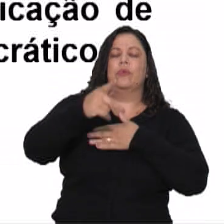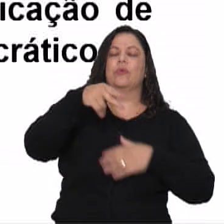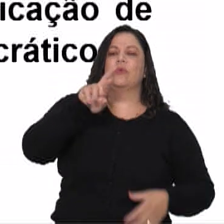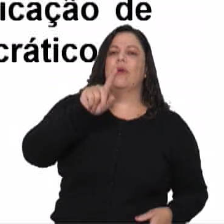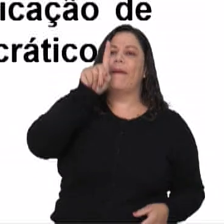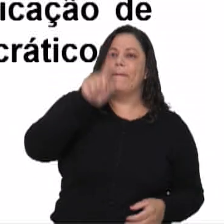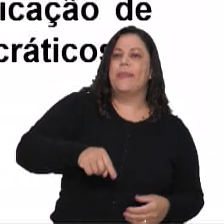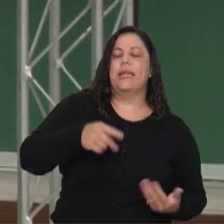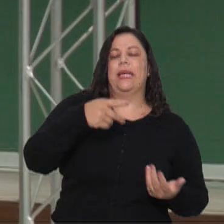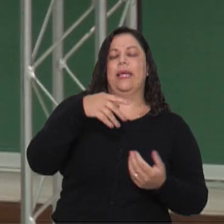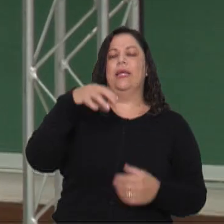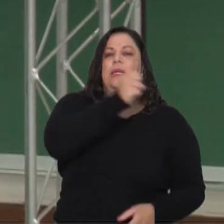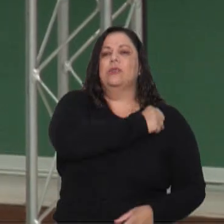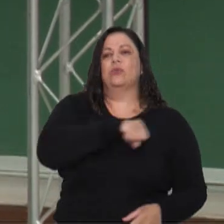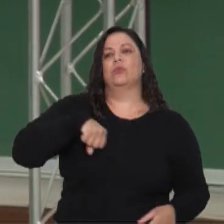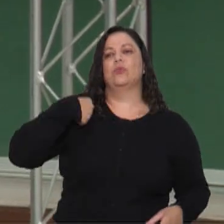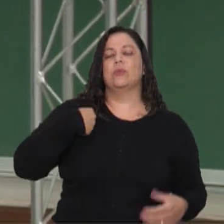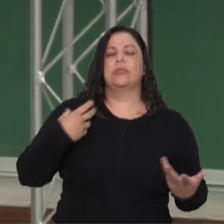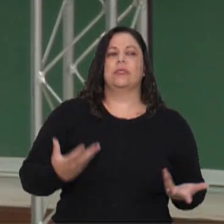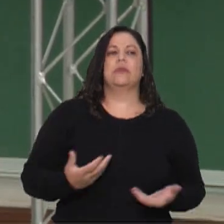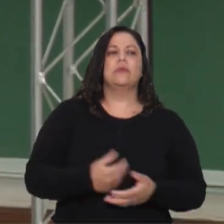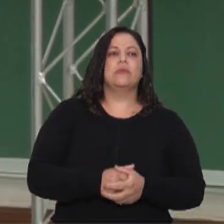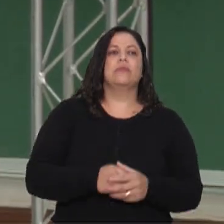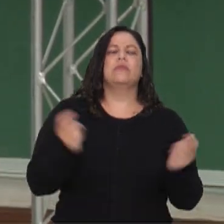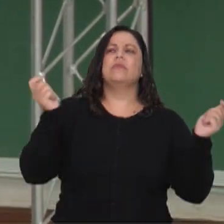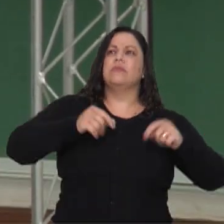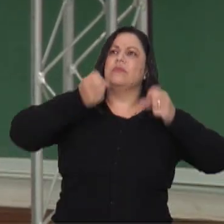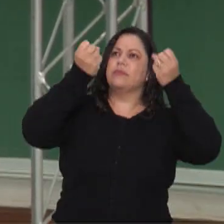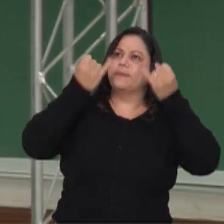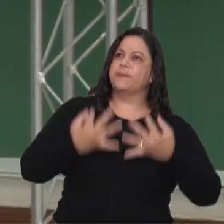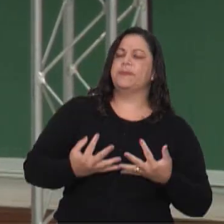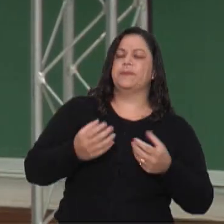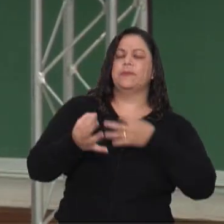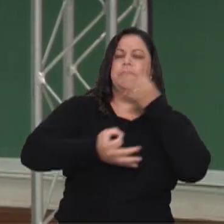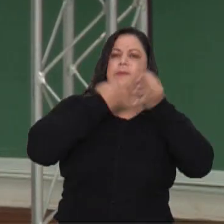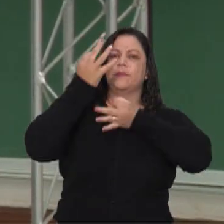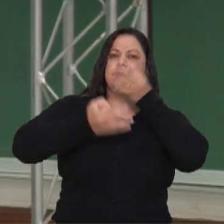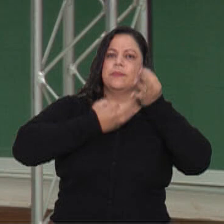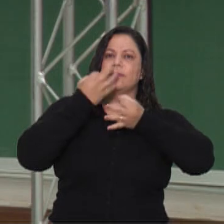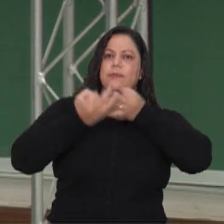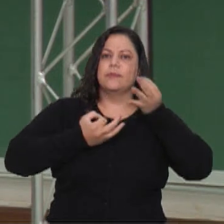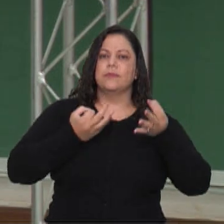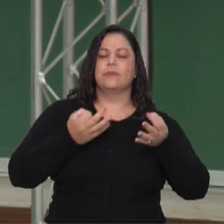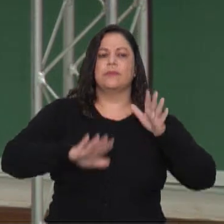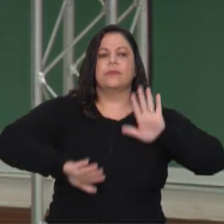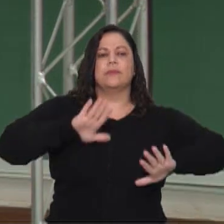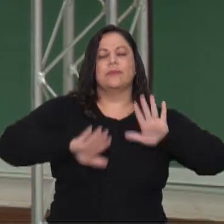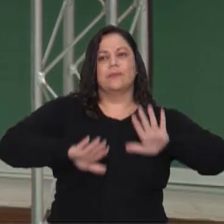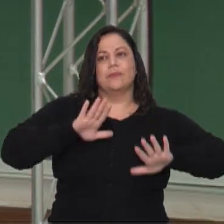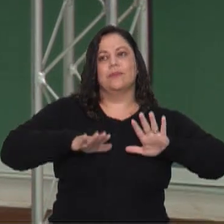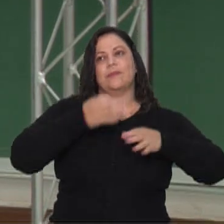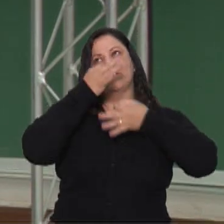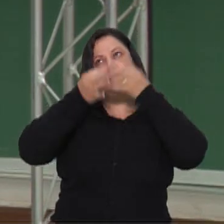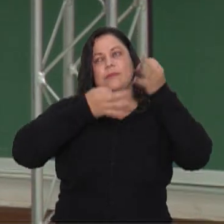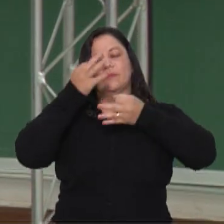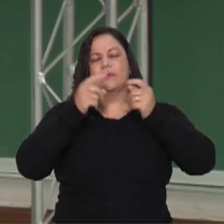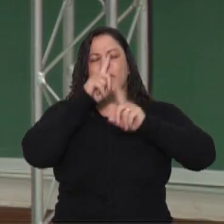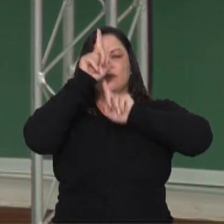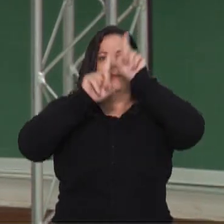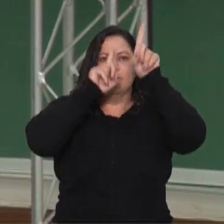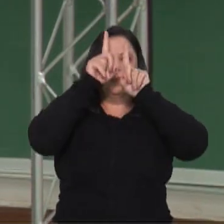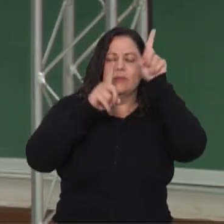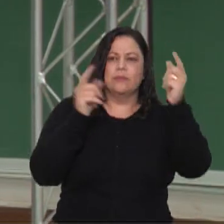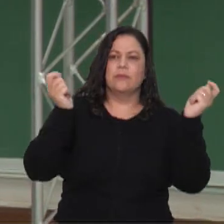Como já vimos, a doxografia são opiniões, e às vezes opiniões no sentido de crítica,